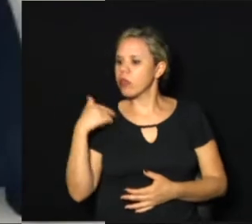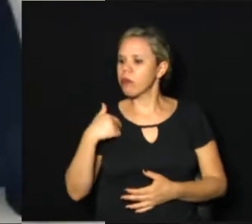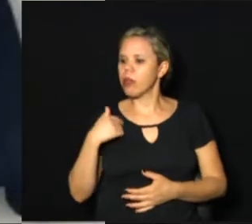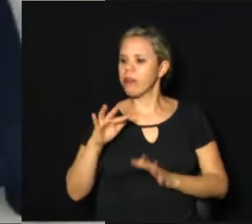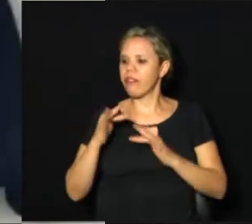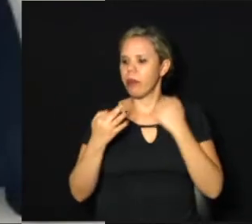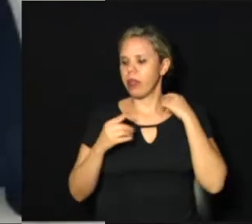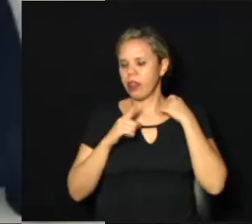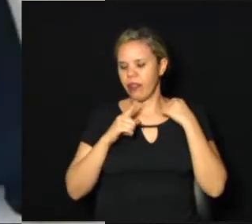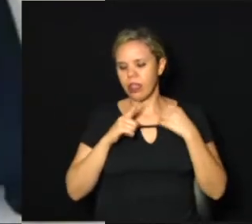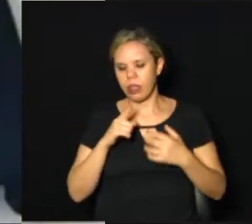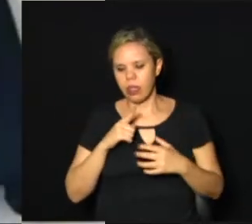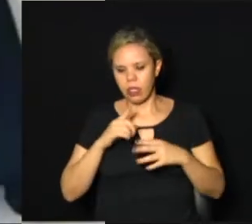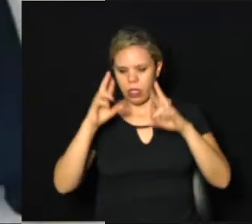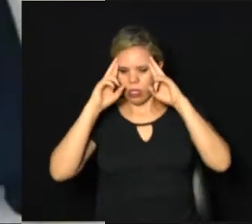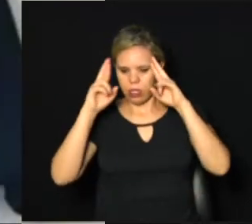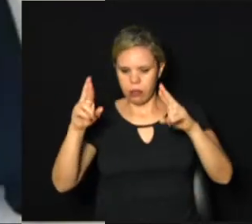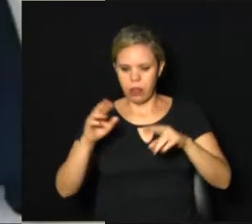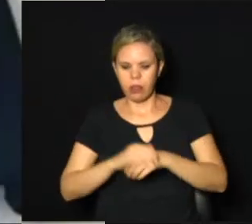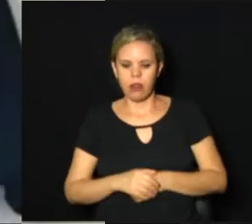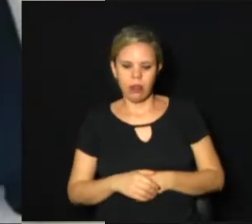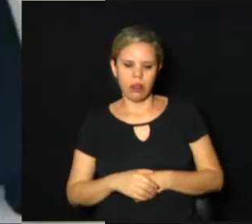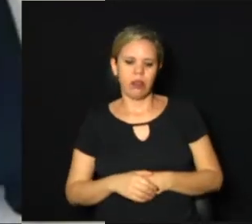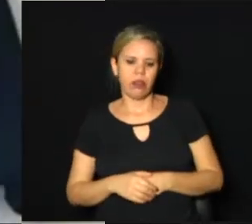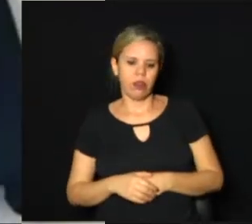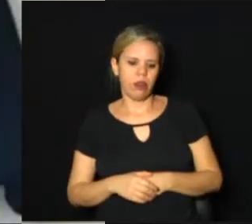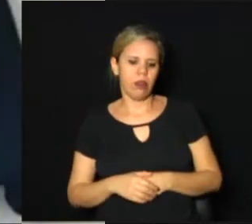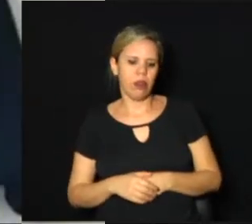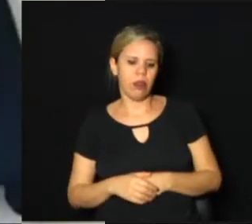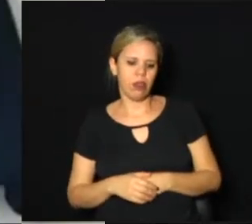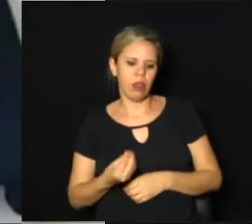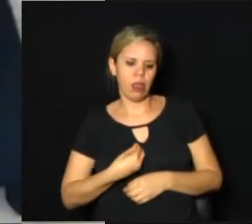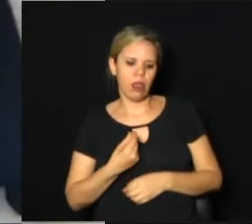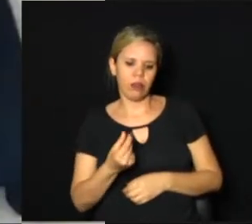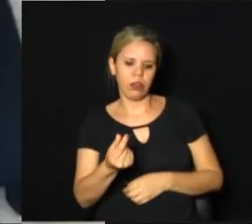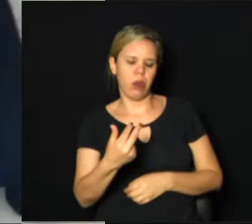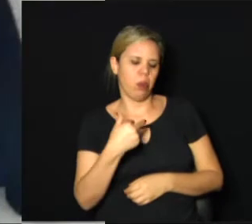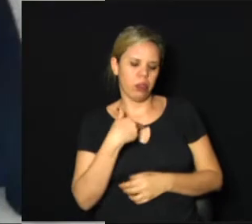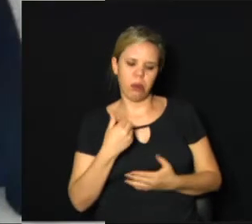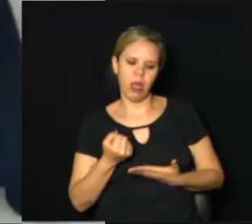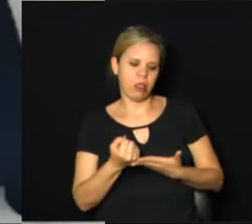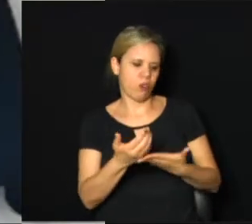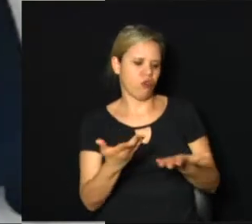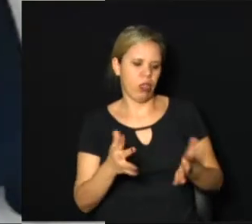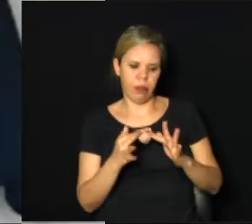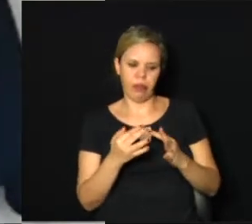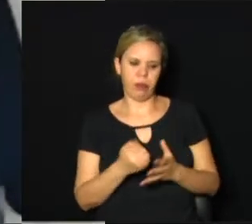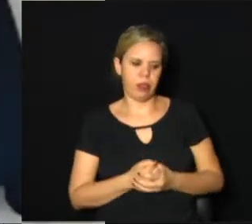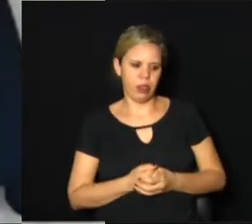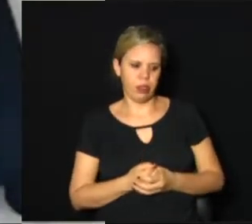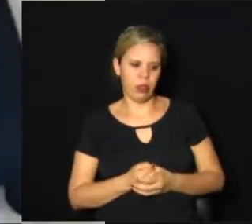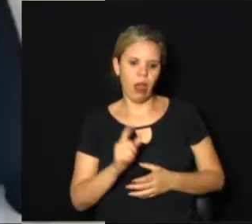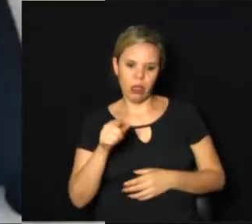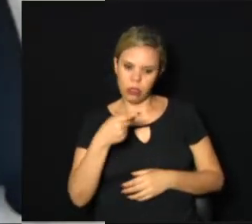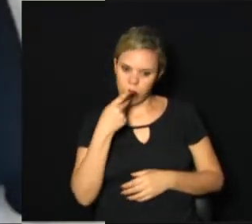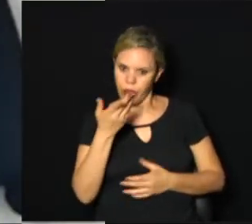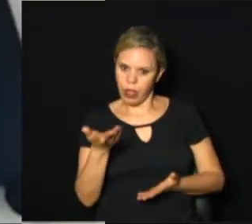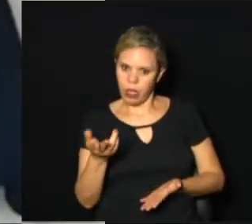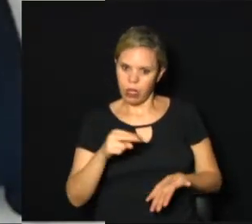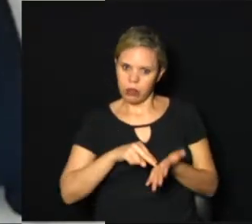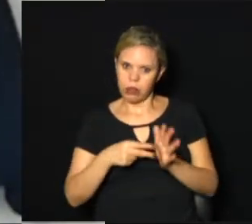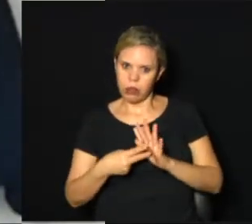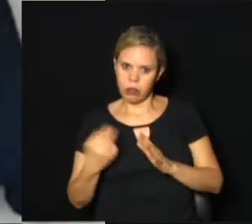minha família vai ter dignidade no restante da sua vida, porque eu não vou poder mais contribuir com a minha família. É disso que eu estou